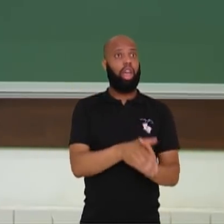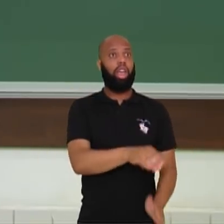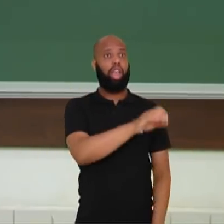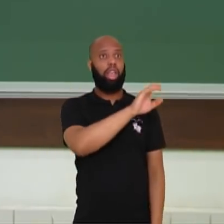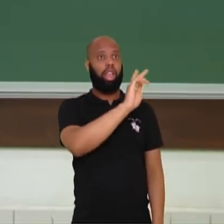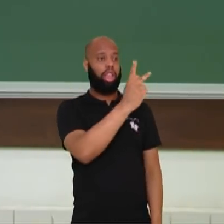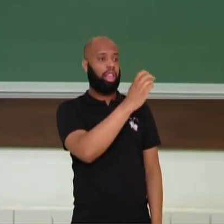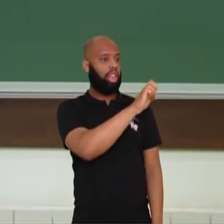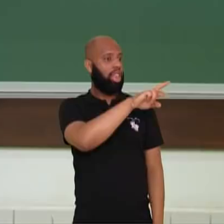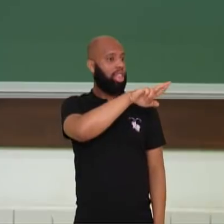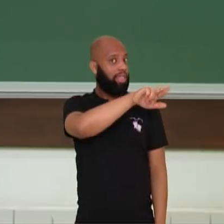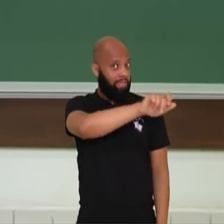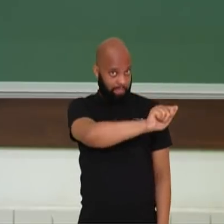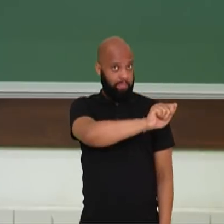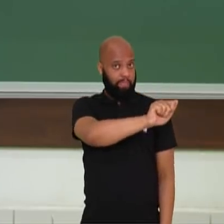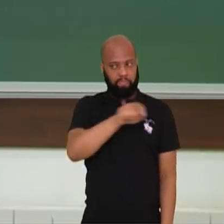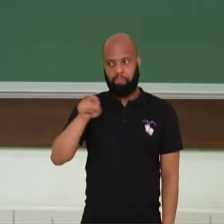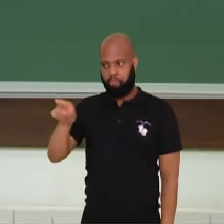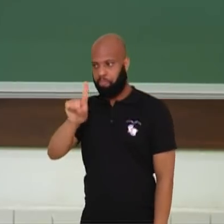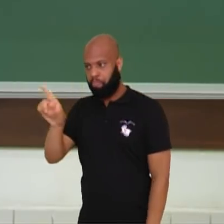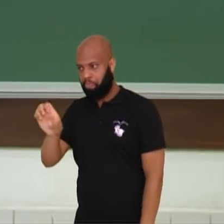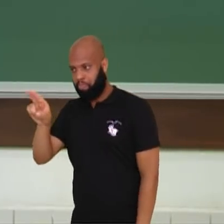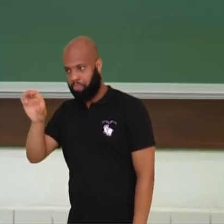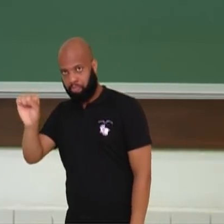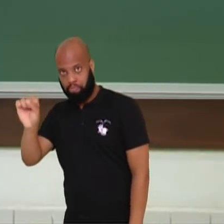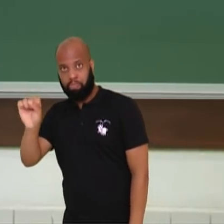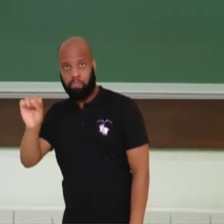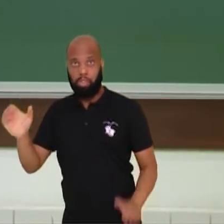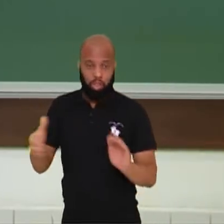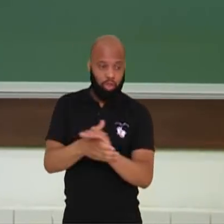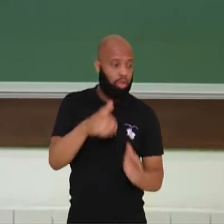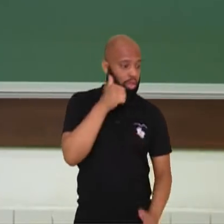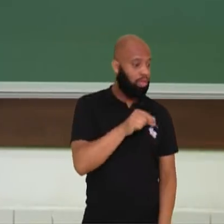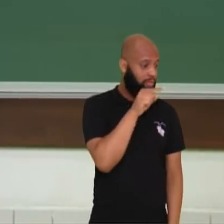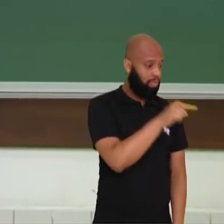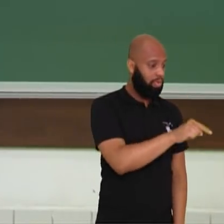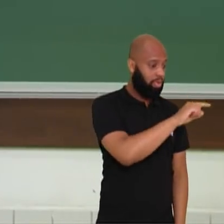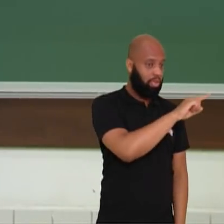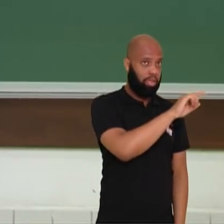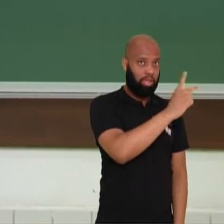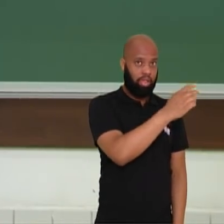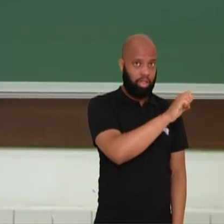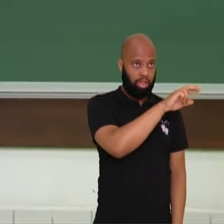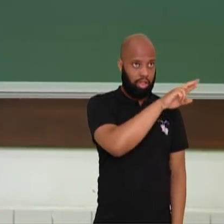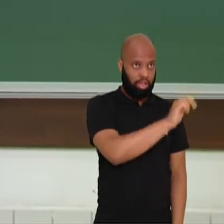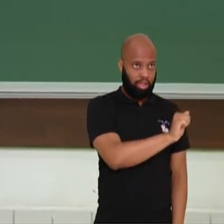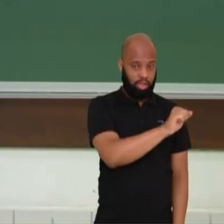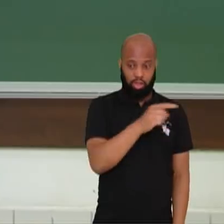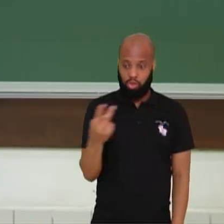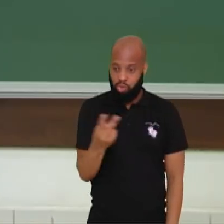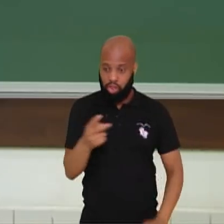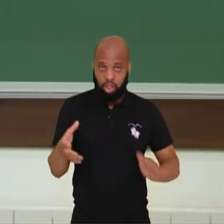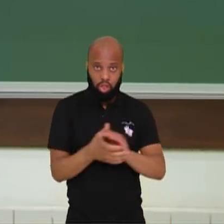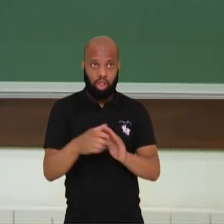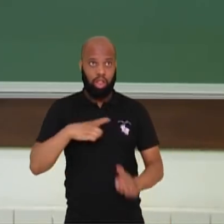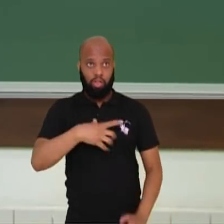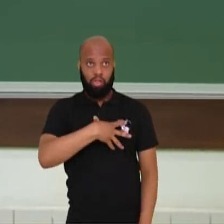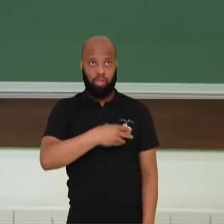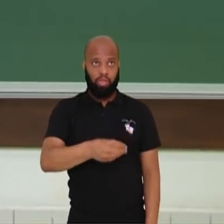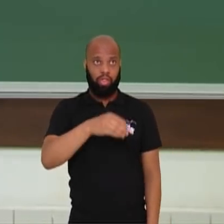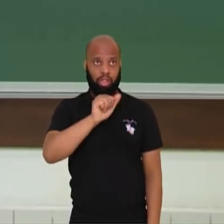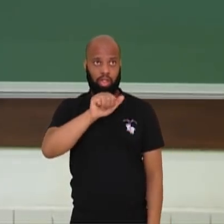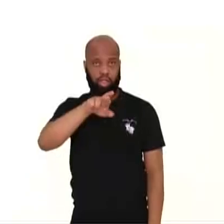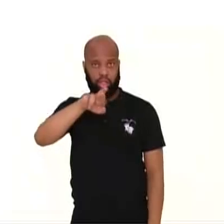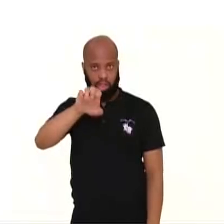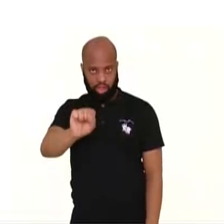com H, e tinha um filho chamado Ares. Ares, o deus da guerra. Muito bem,